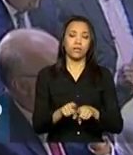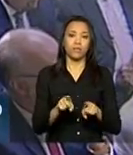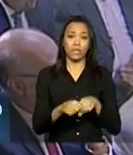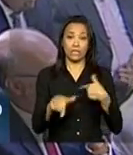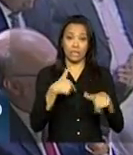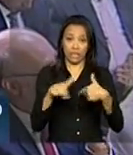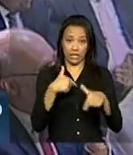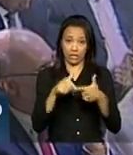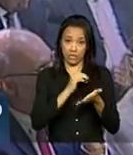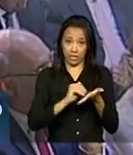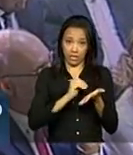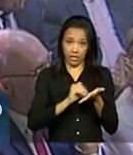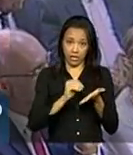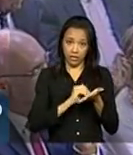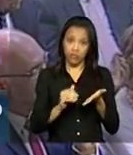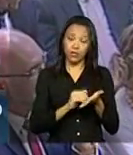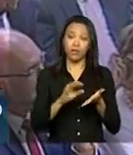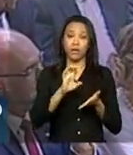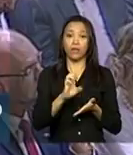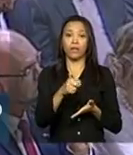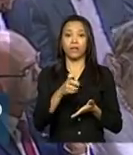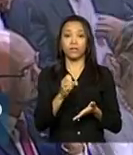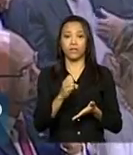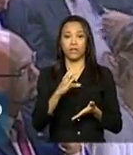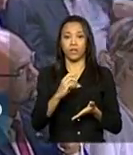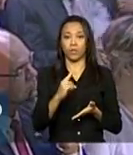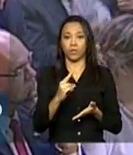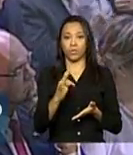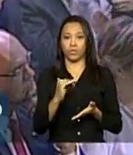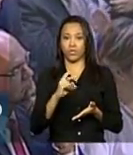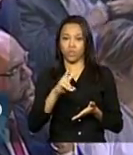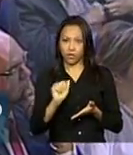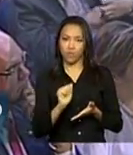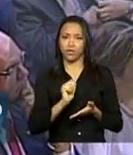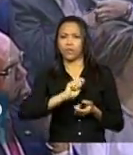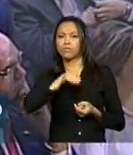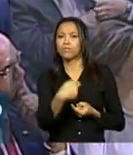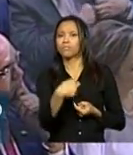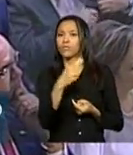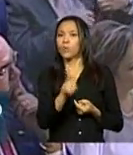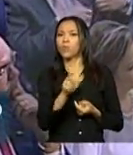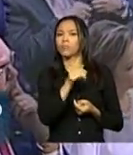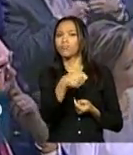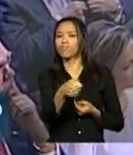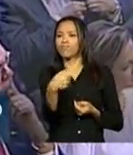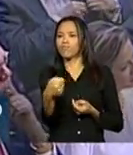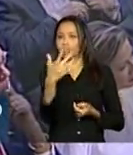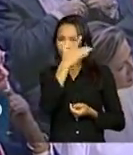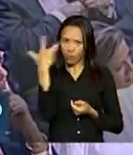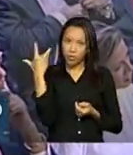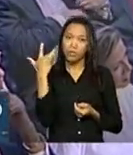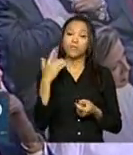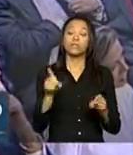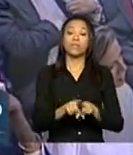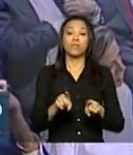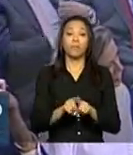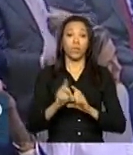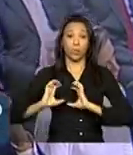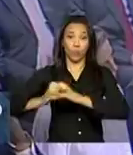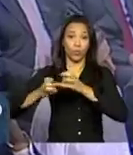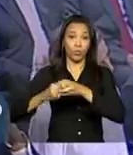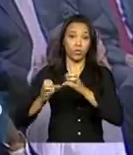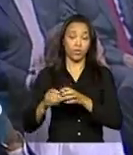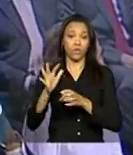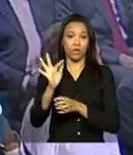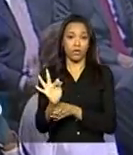Executiva, está aqui o Wagner, o Leonel, o Merched, todo o pessoal que trabalha com monitoramento. A equipe do FNDE, né,